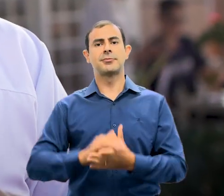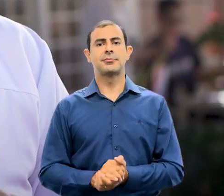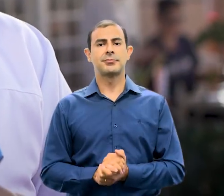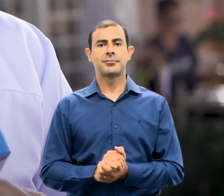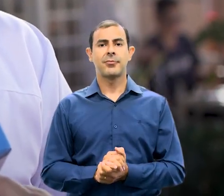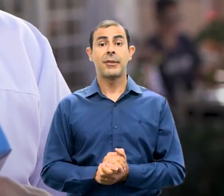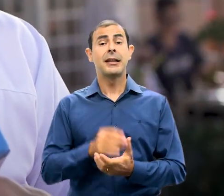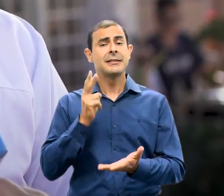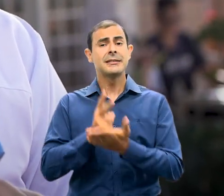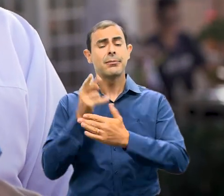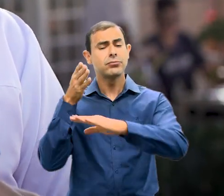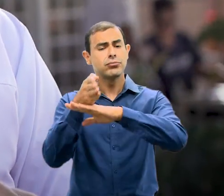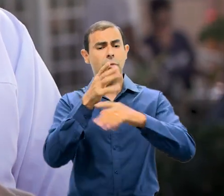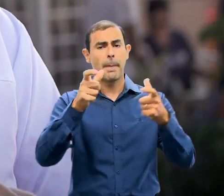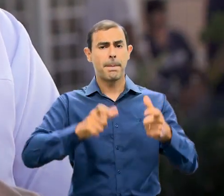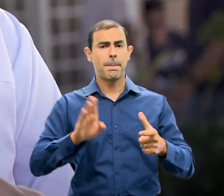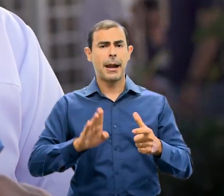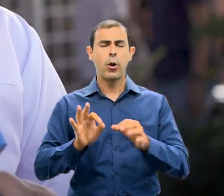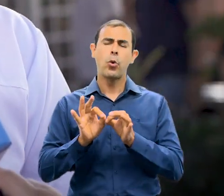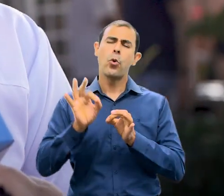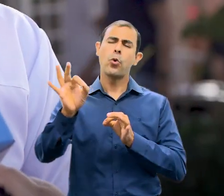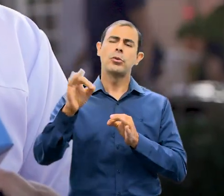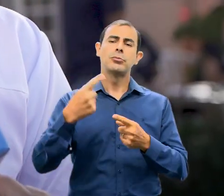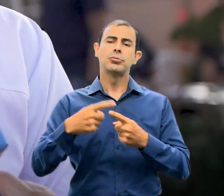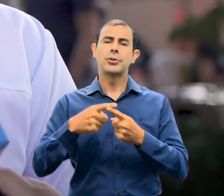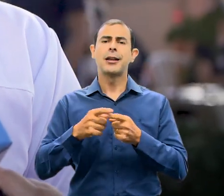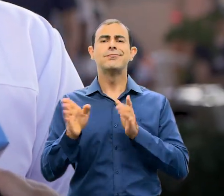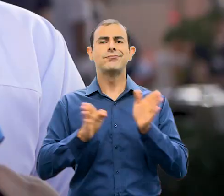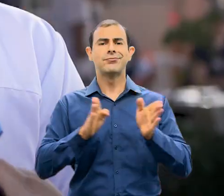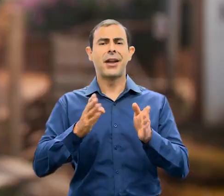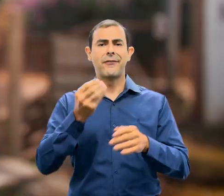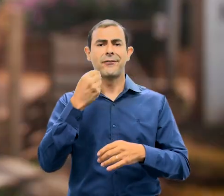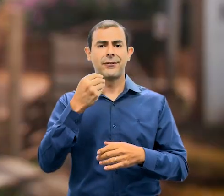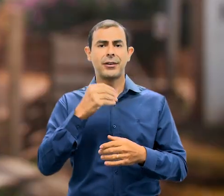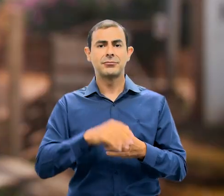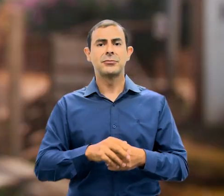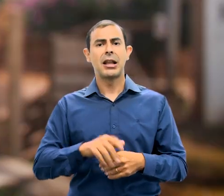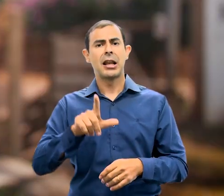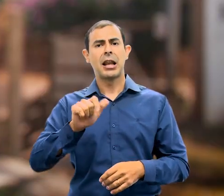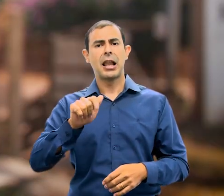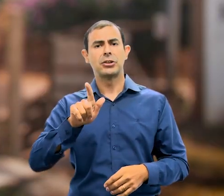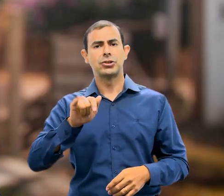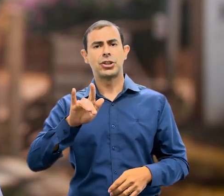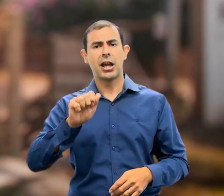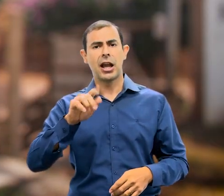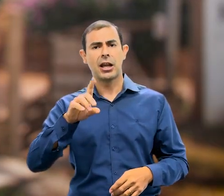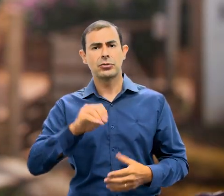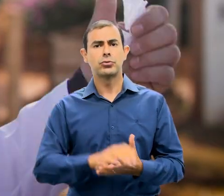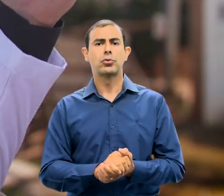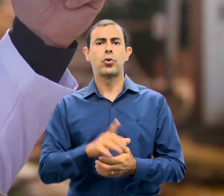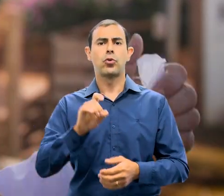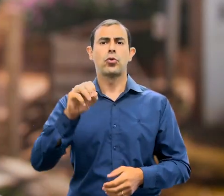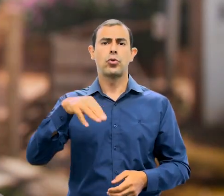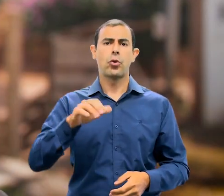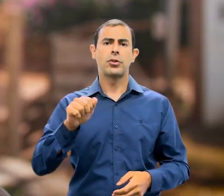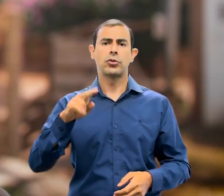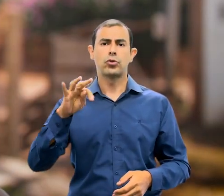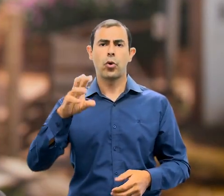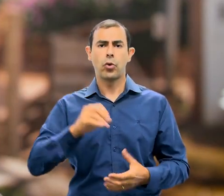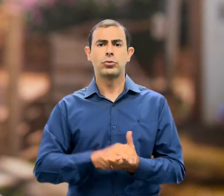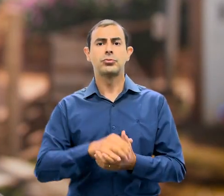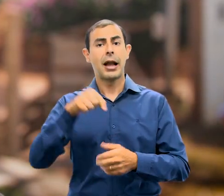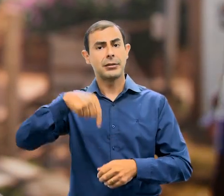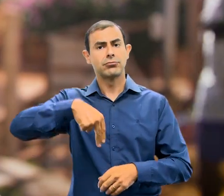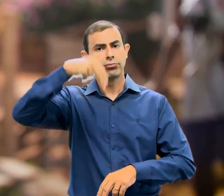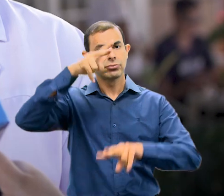esse trabalho nas periferias, que justamente por causa da acessibilidade, né? Lajeado, Dom Antônio, aqui no Noroeste, principalmente lá no Água Funda,